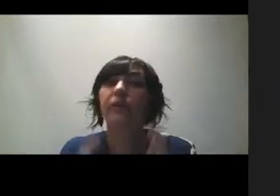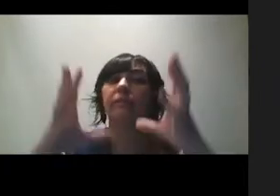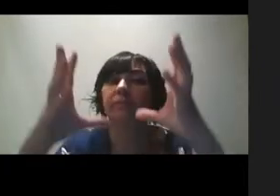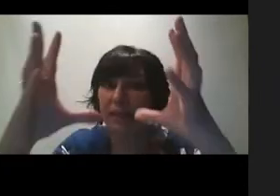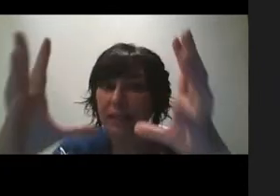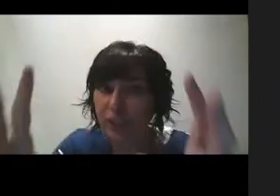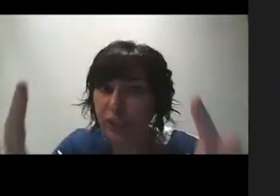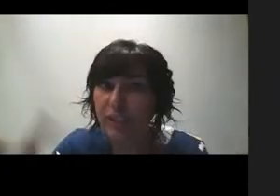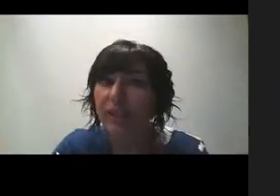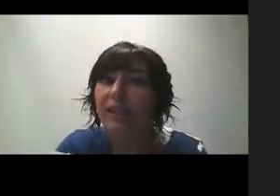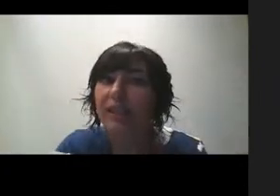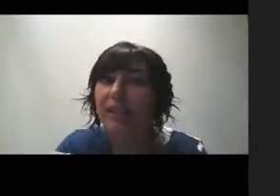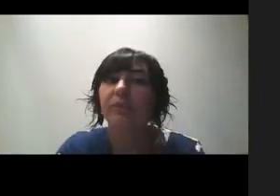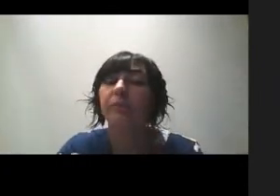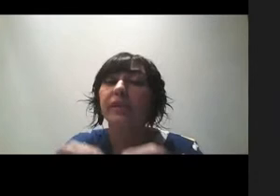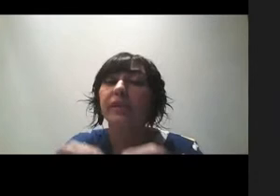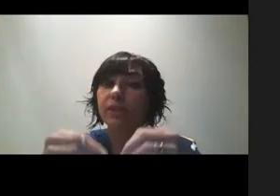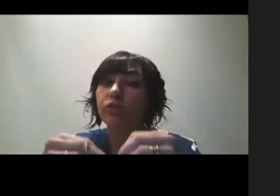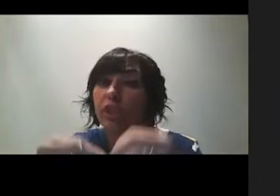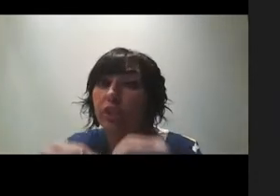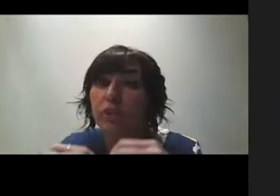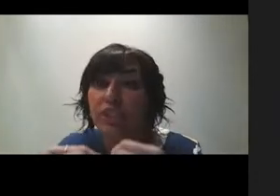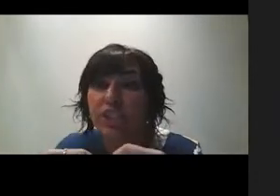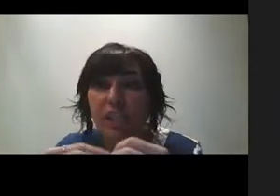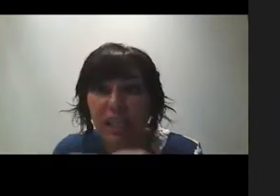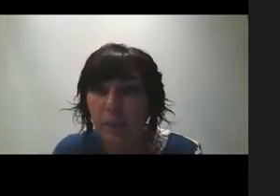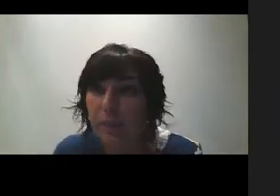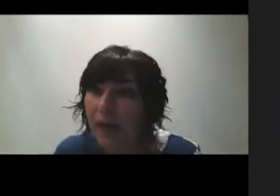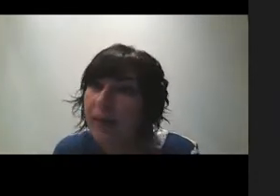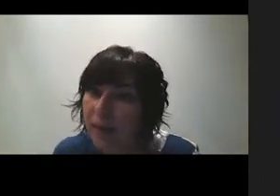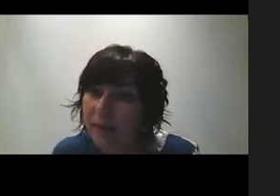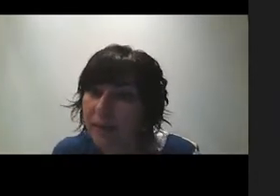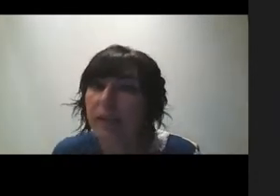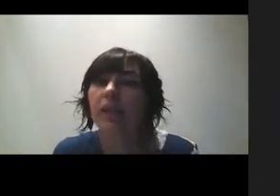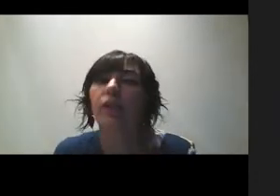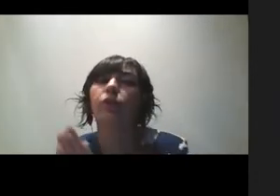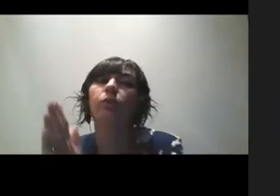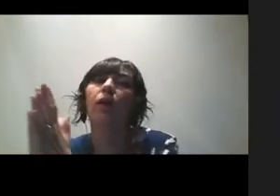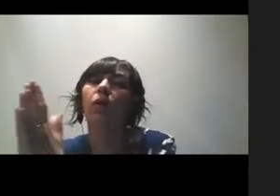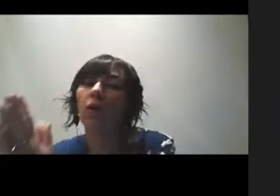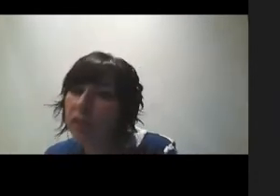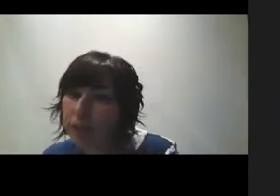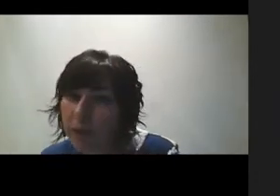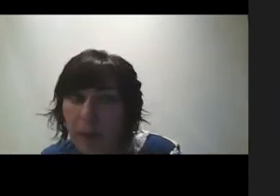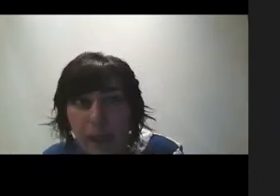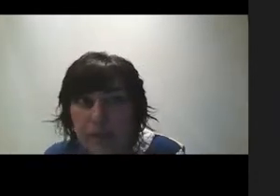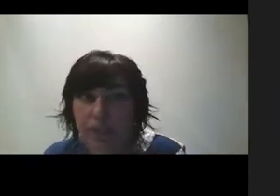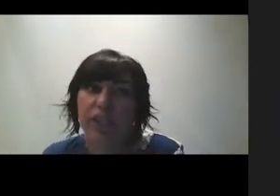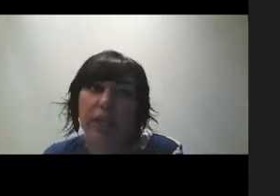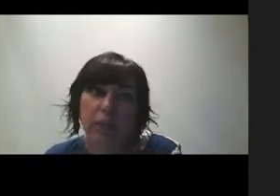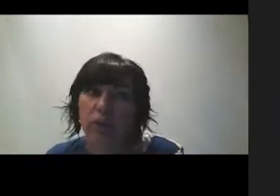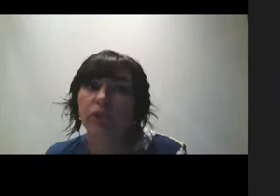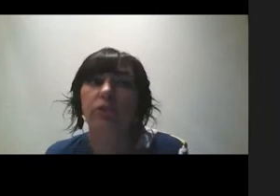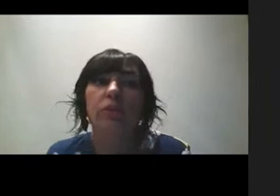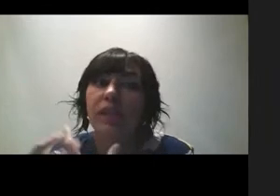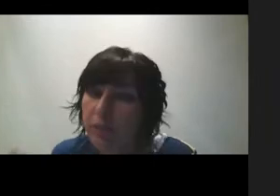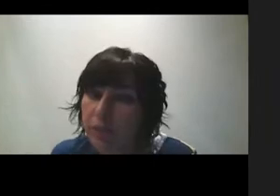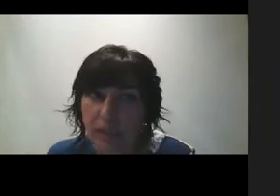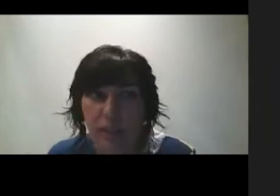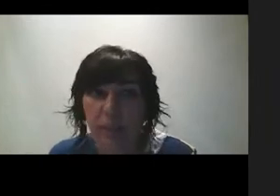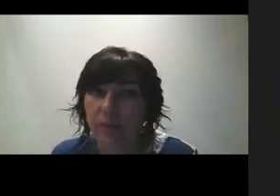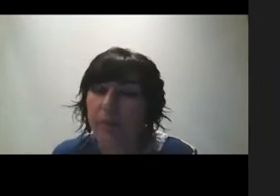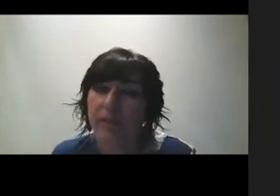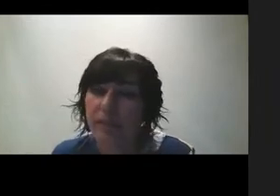enfim lista ali preciso de ajuda de quê Para quê e uma outra ferramenta de Diagnóstico